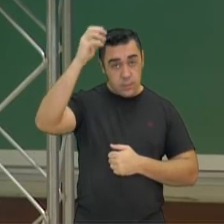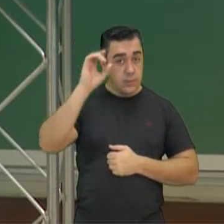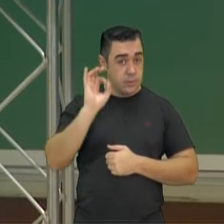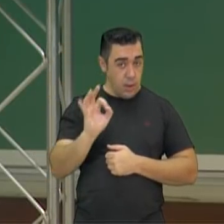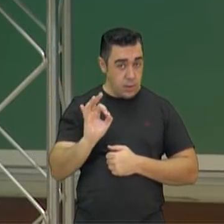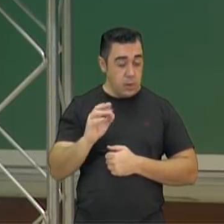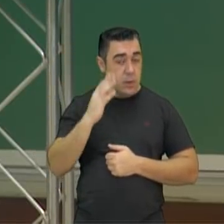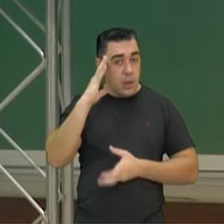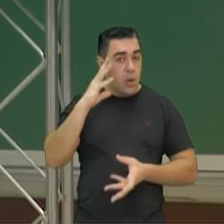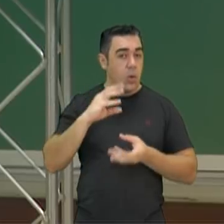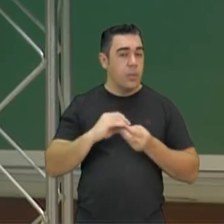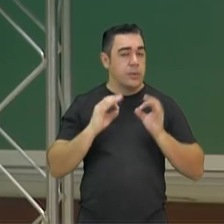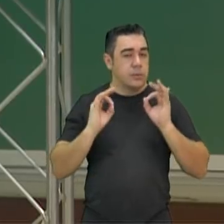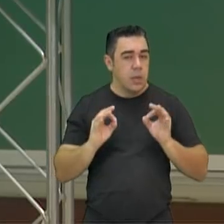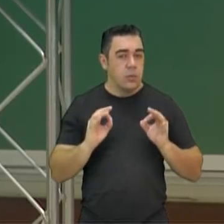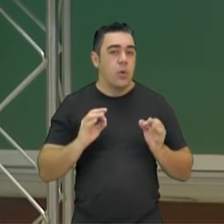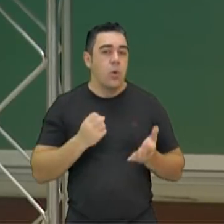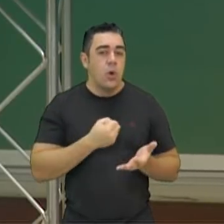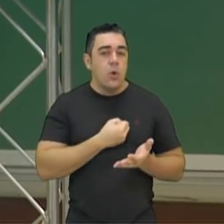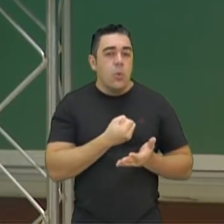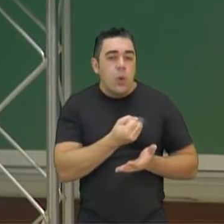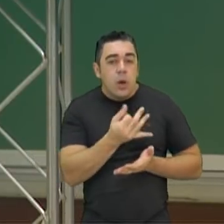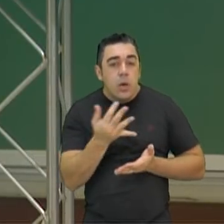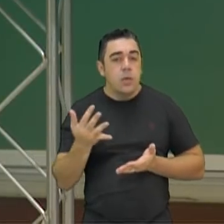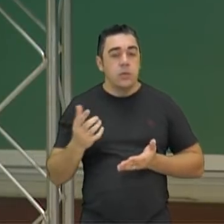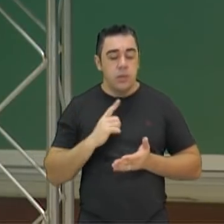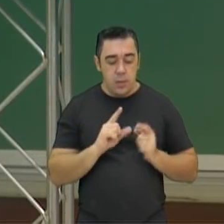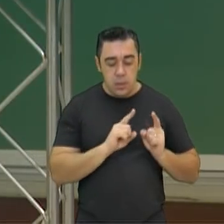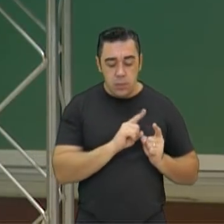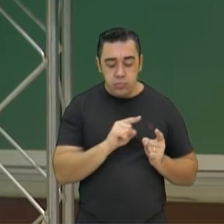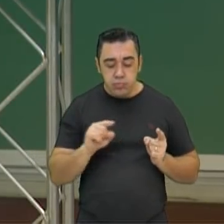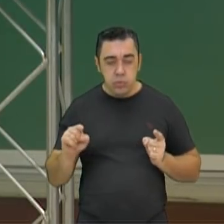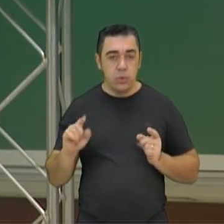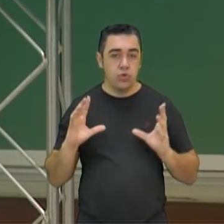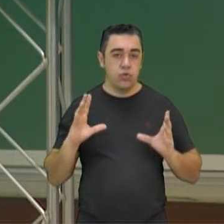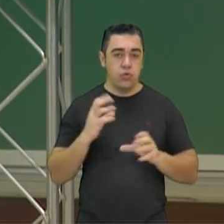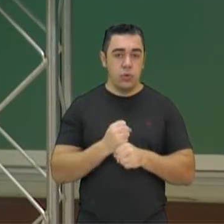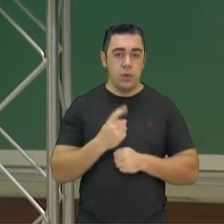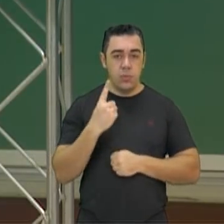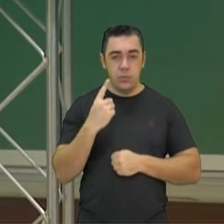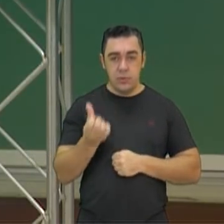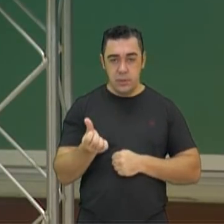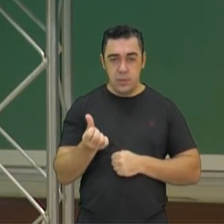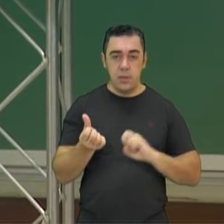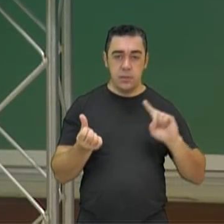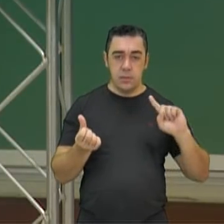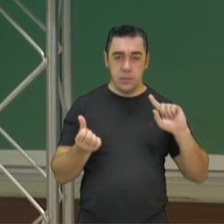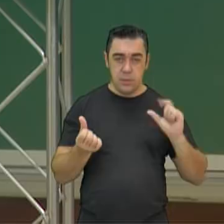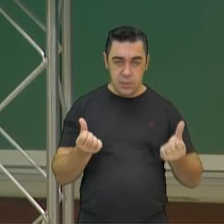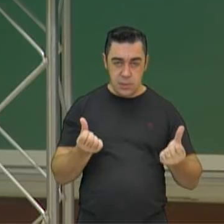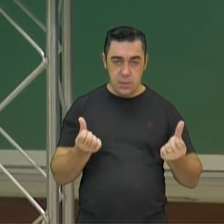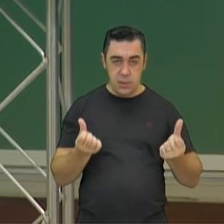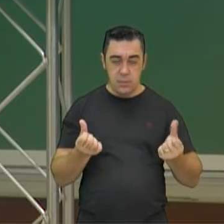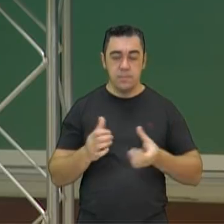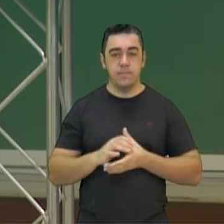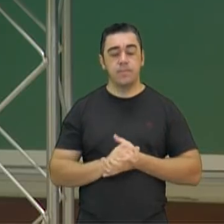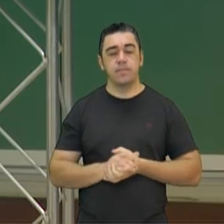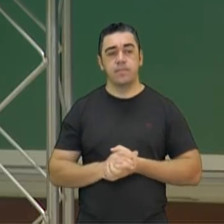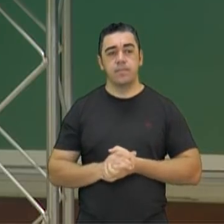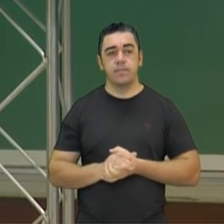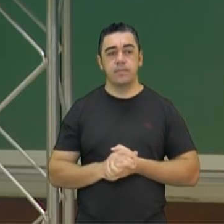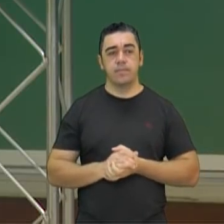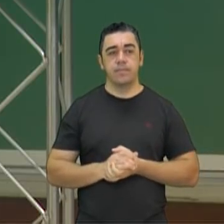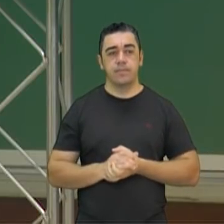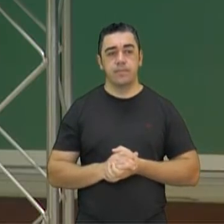Tem que entender os números e a quantidade das peças, né? Total, 16 peças para cada jogador.